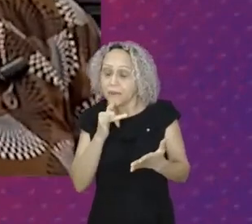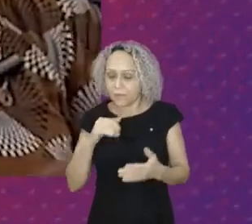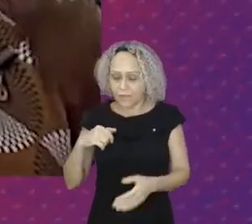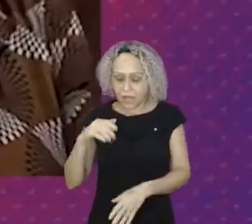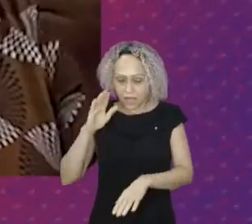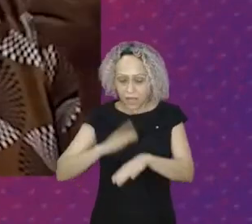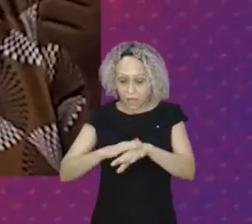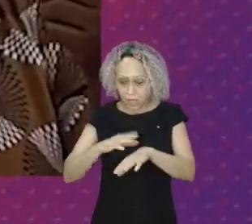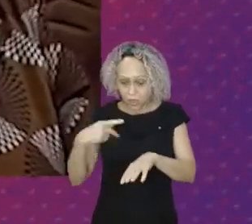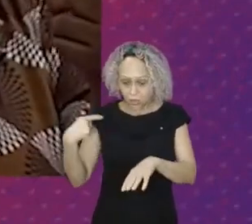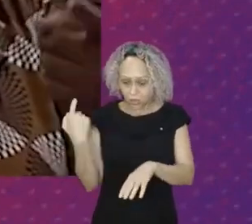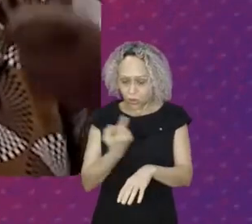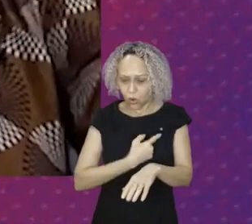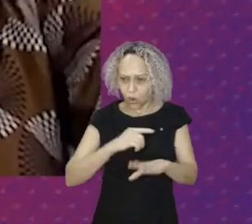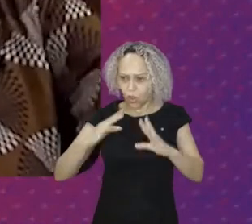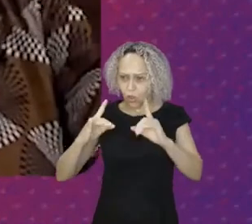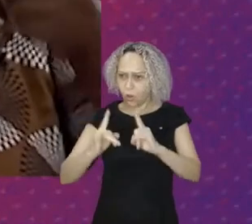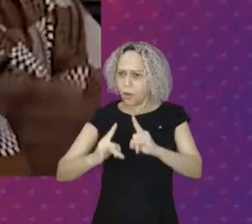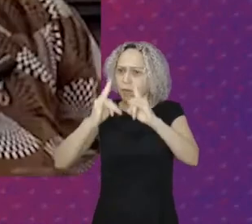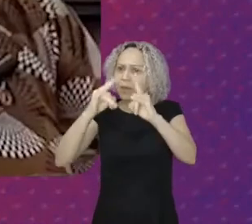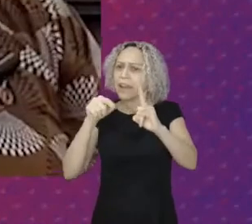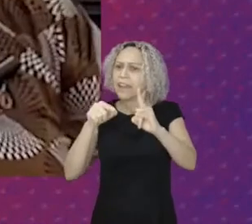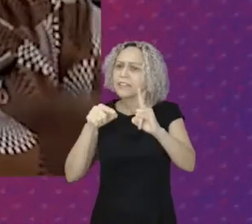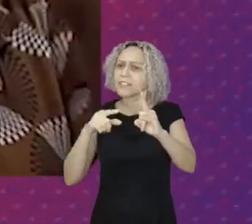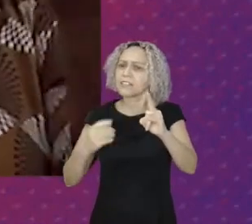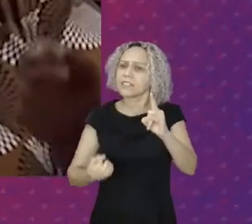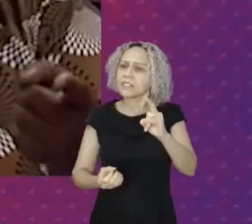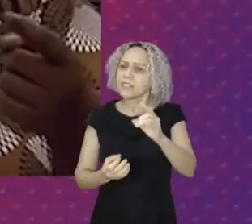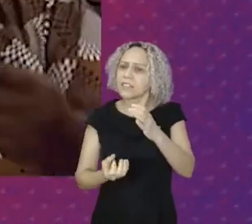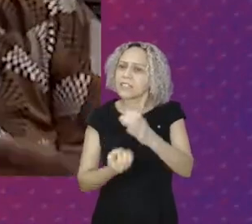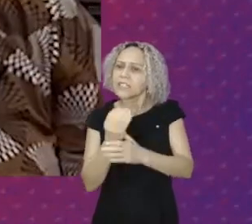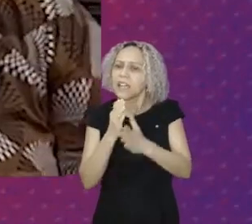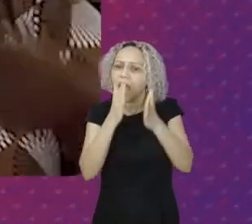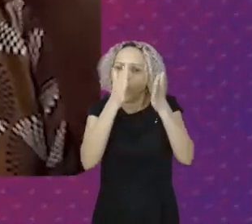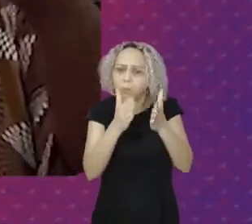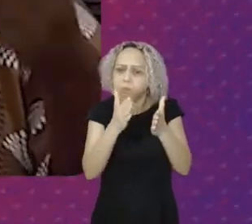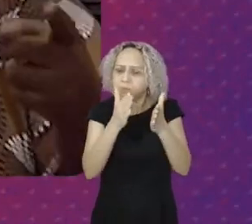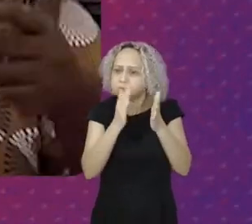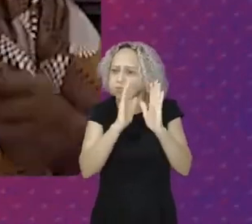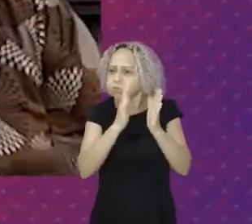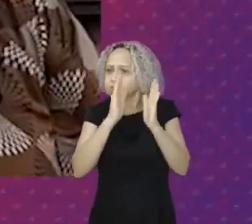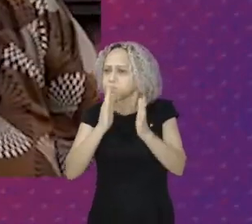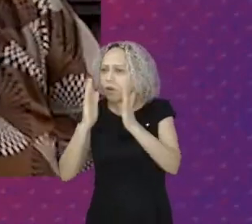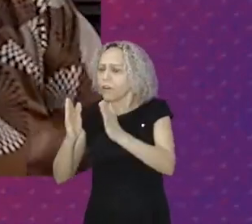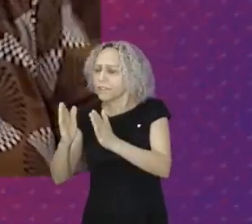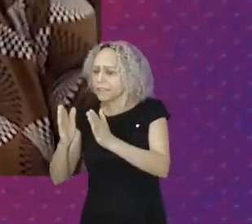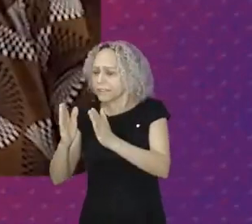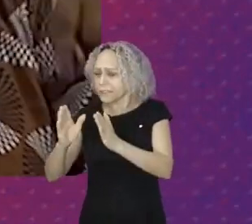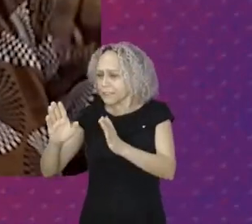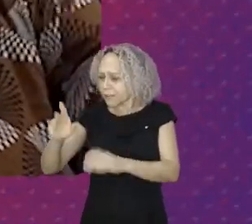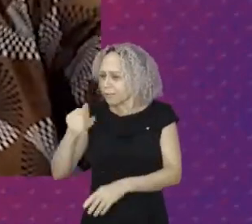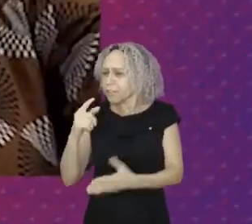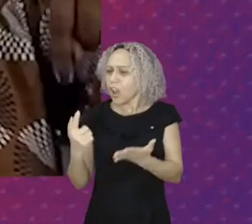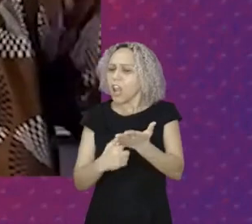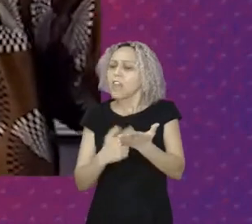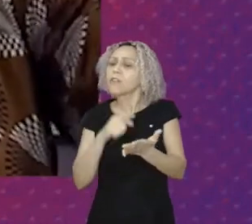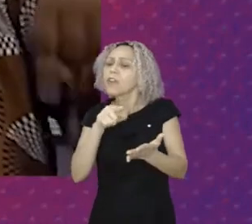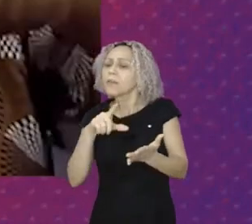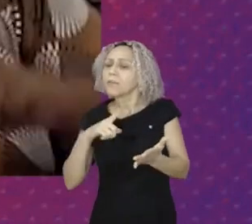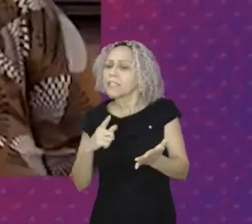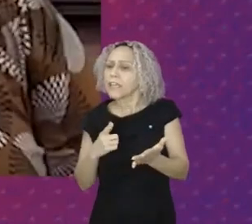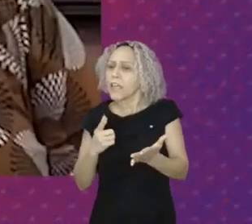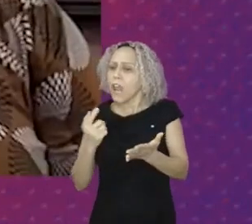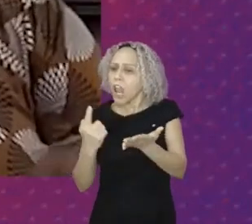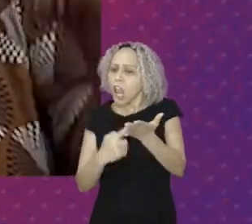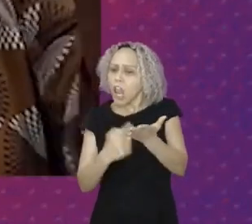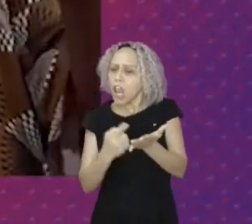prédio, para que a gente possa trocar entre nós boas obras de literatura infantil que incorporem pessoas